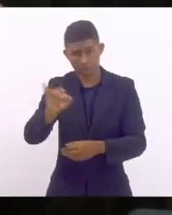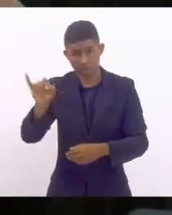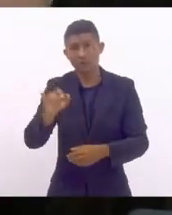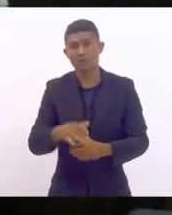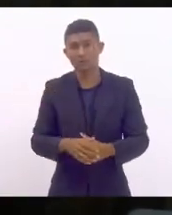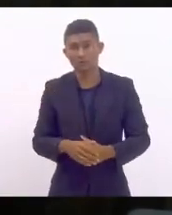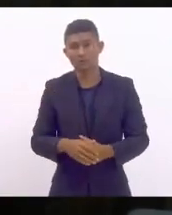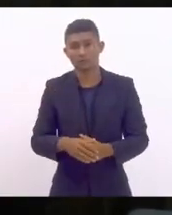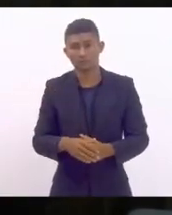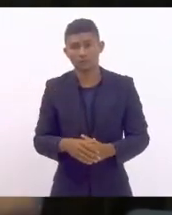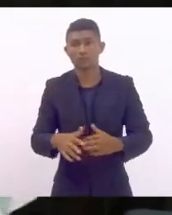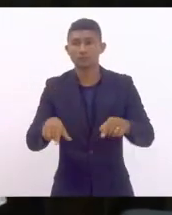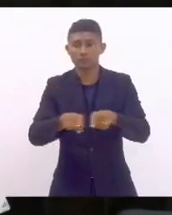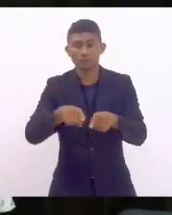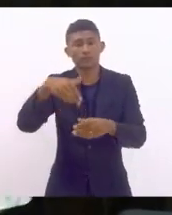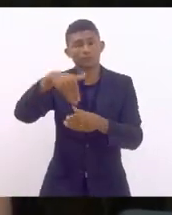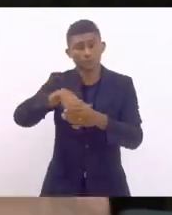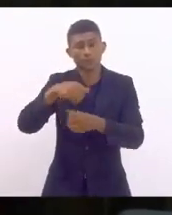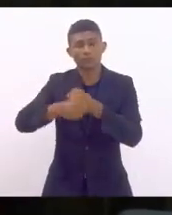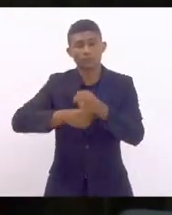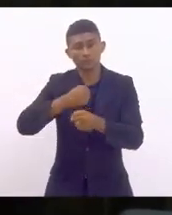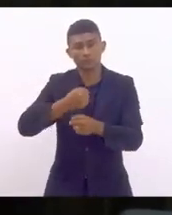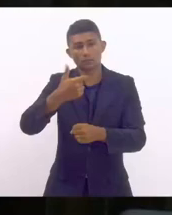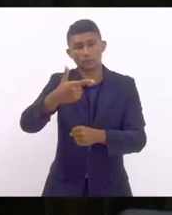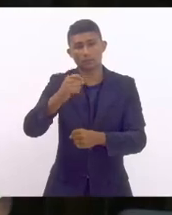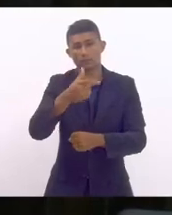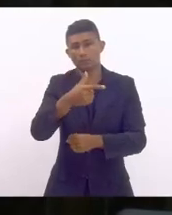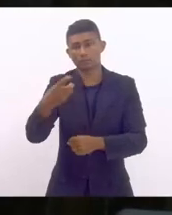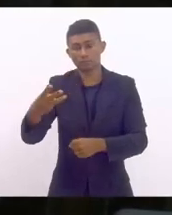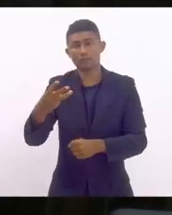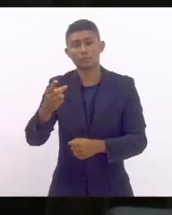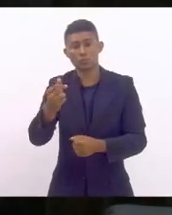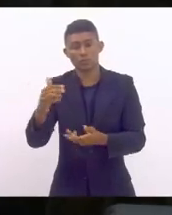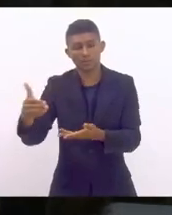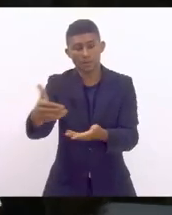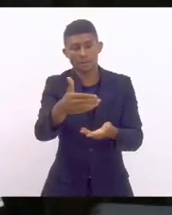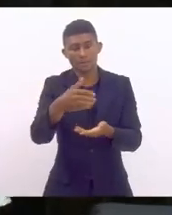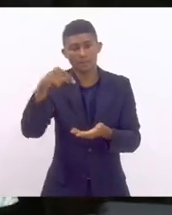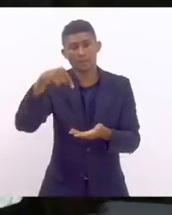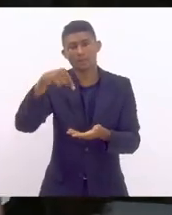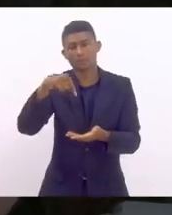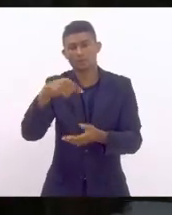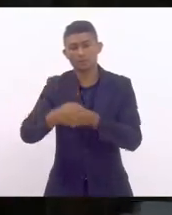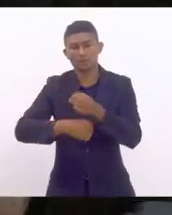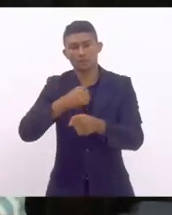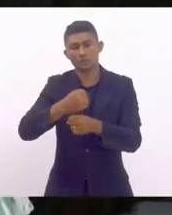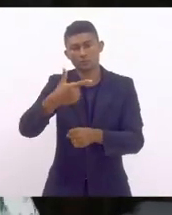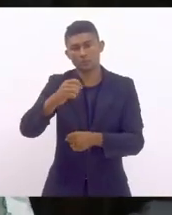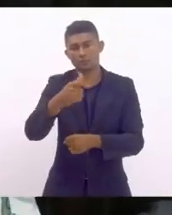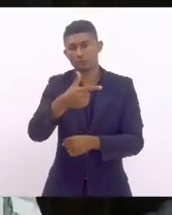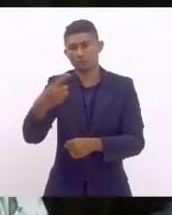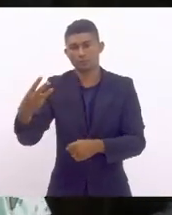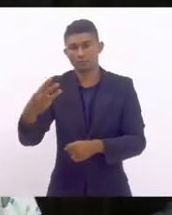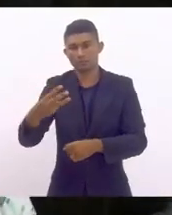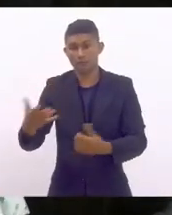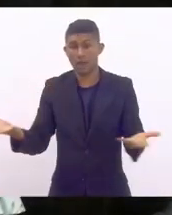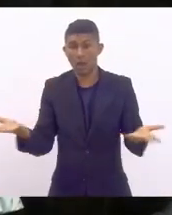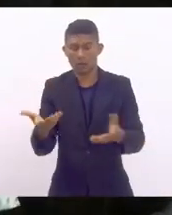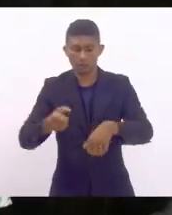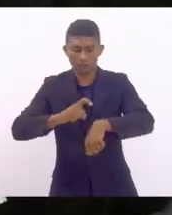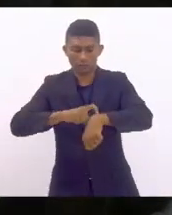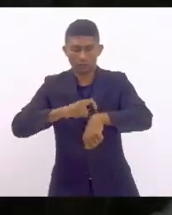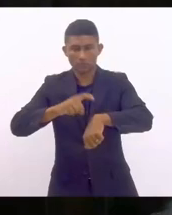22 e já votar o orçamento para 23 de compor o orçamento para 23 agora as duas horas eu